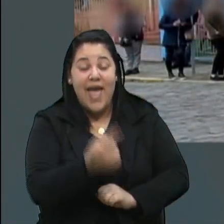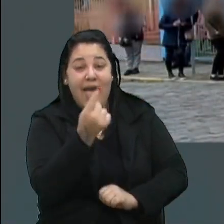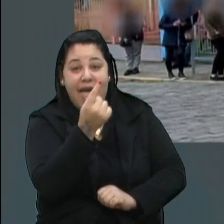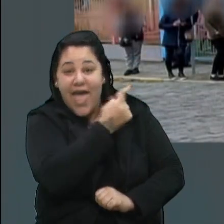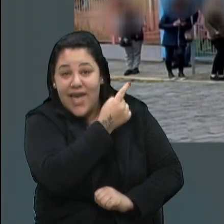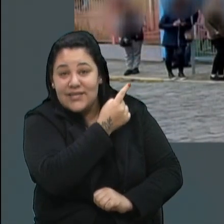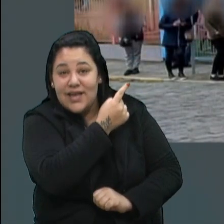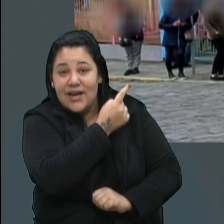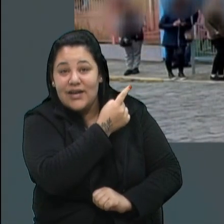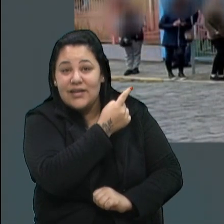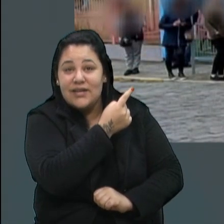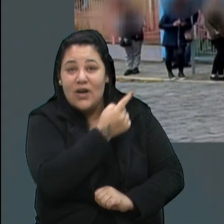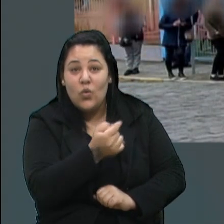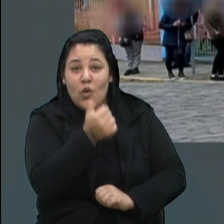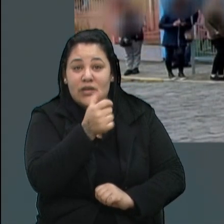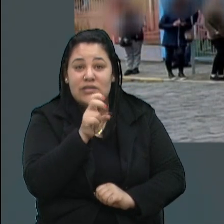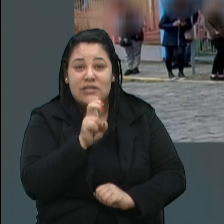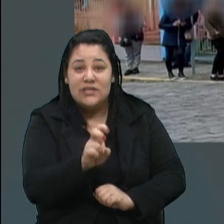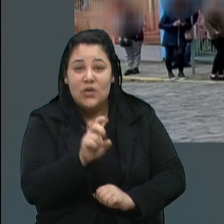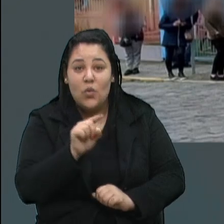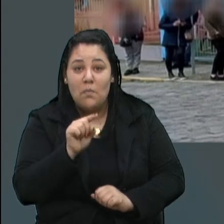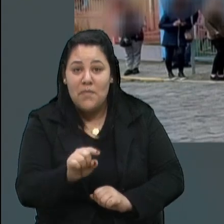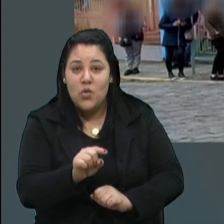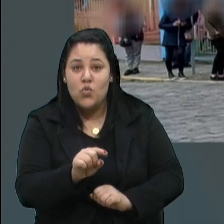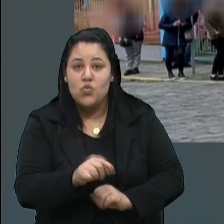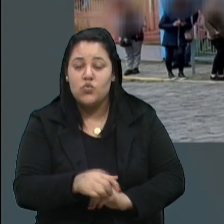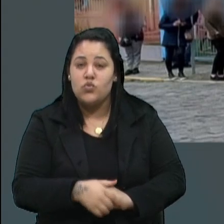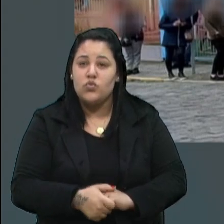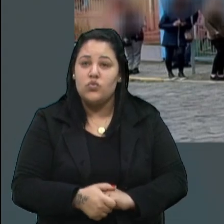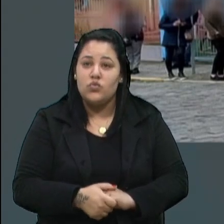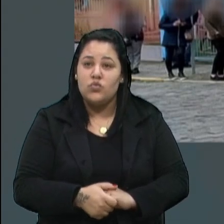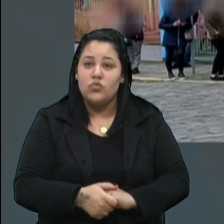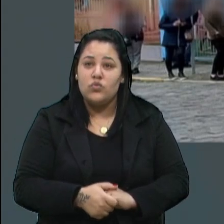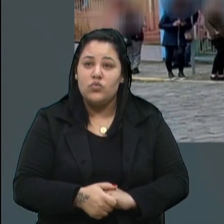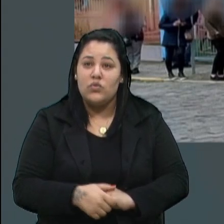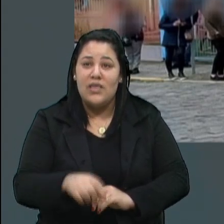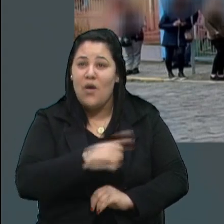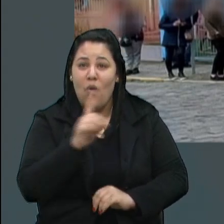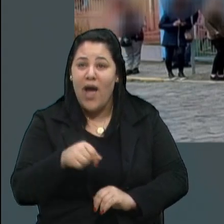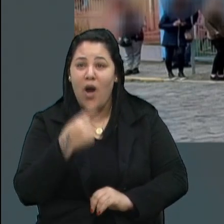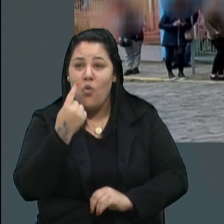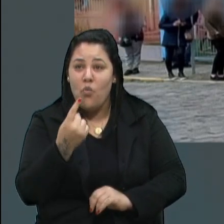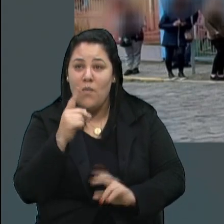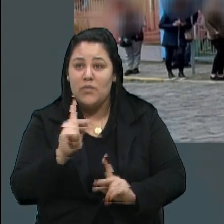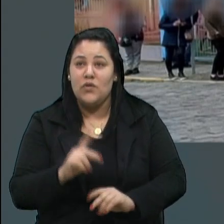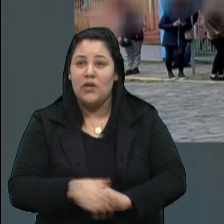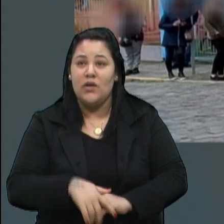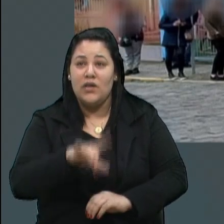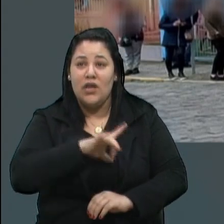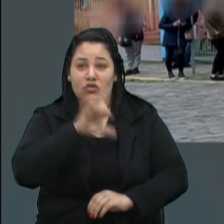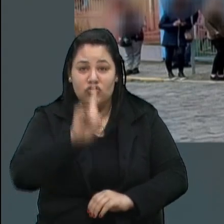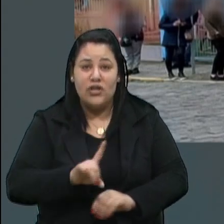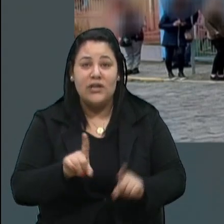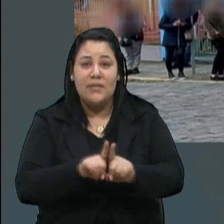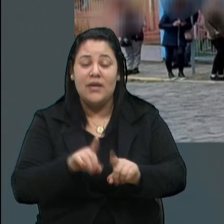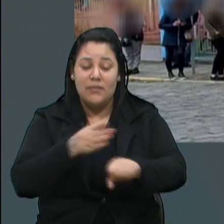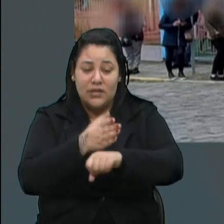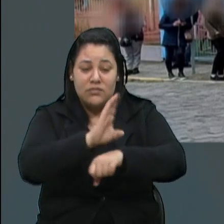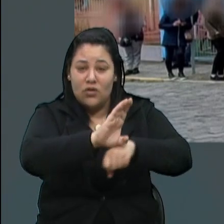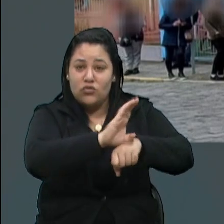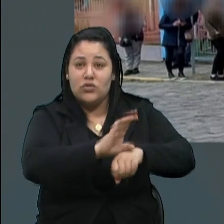aproximadamente por mês nós não estamos falando de uma pessoa que também tem o seu direito tá na